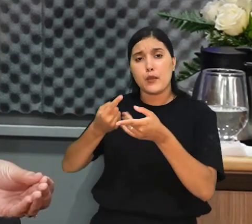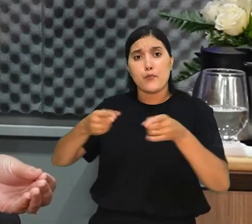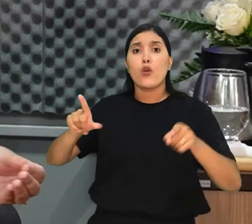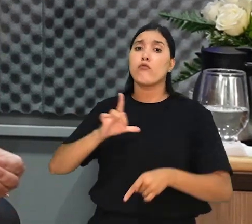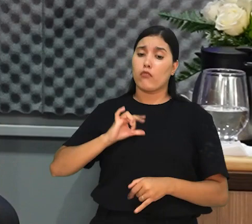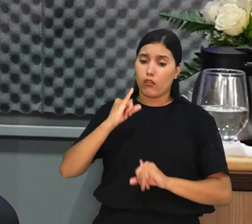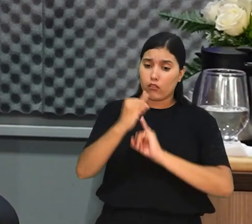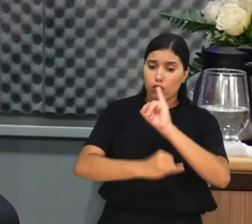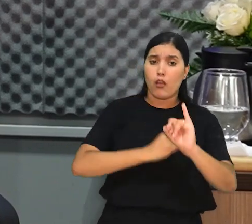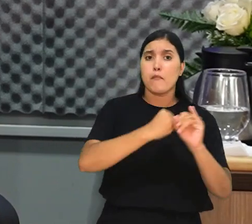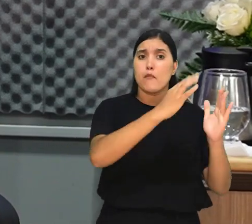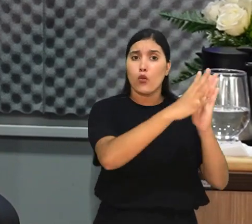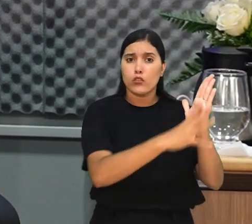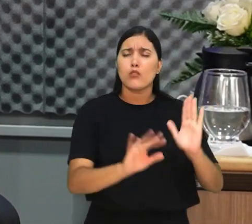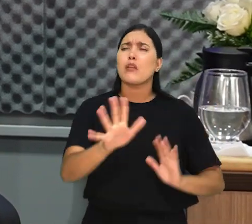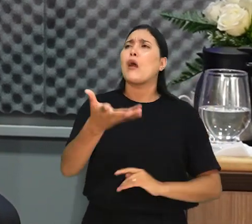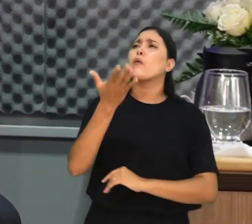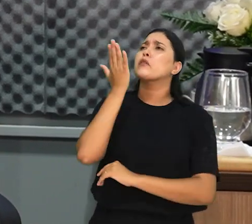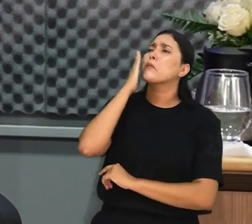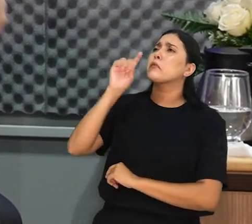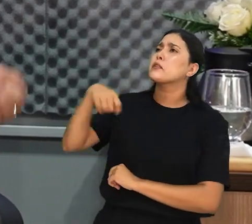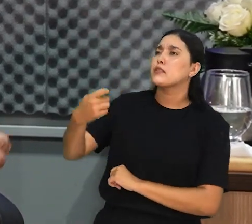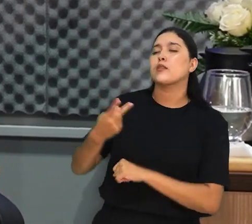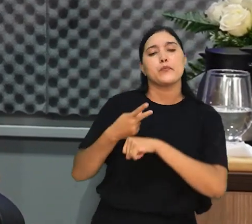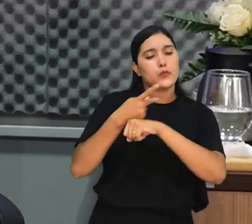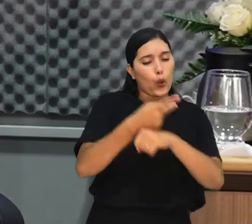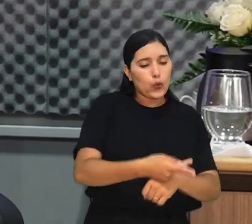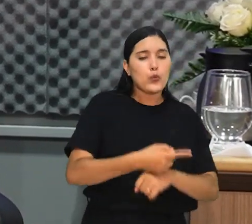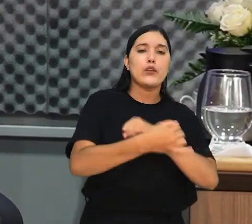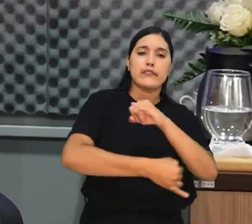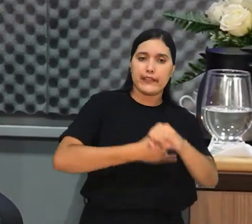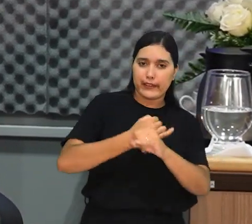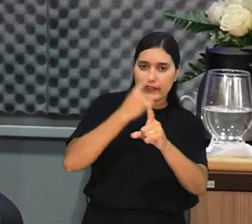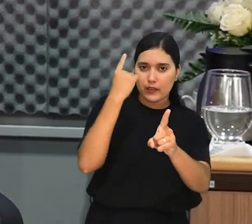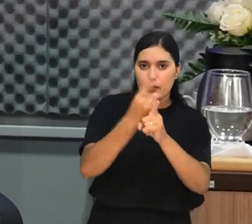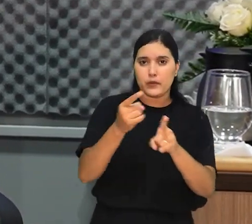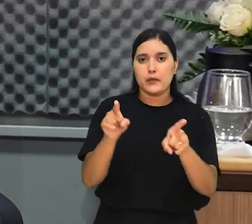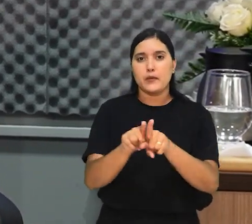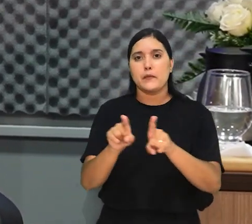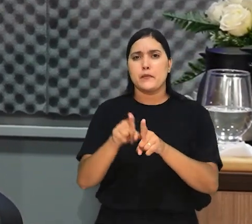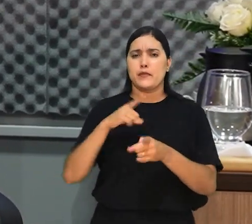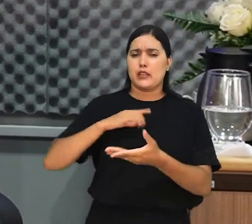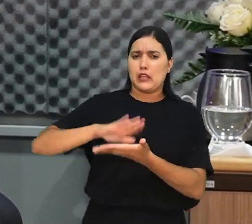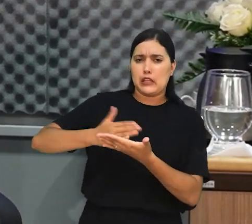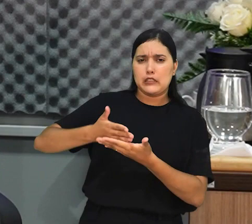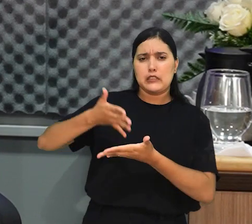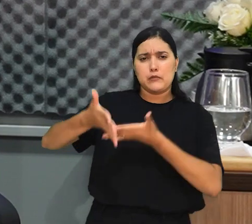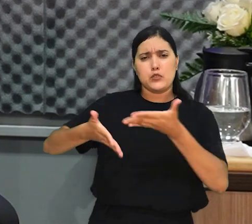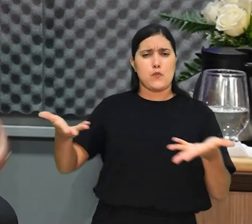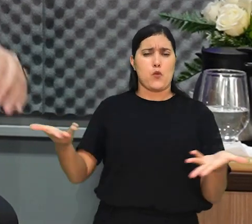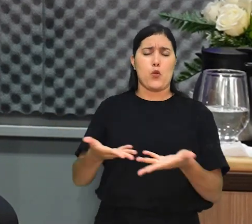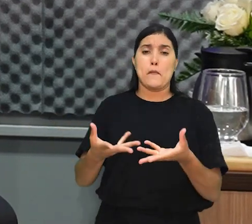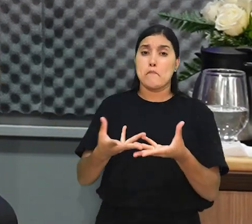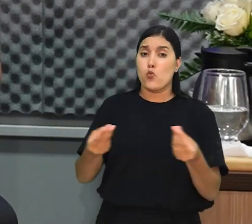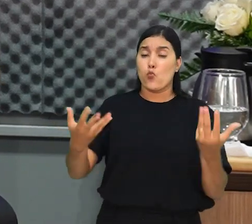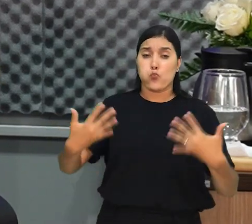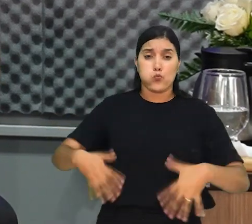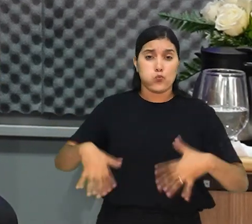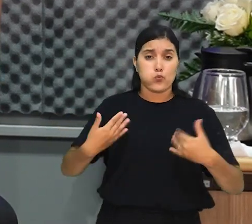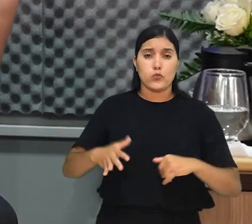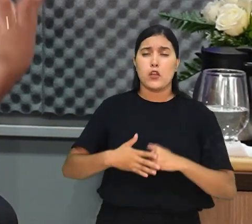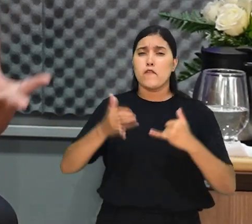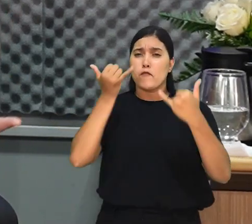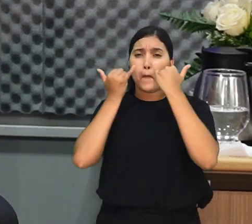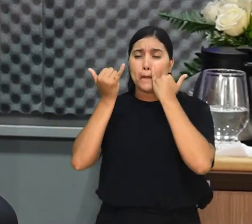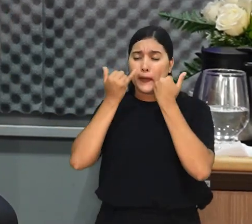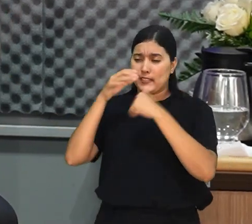ter na internet. Eu quero saber que sinal. Vai ter na internet. Tem aí muitos intérpretes hoje, né, que estão aí